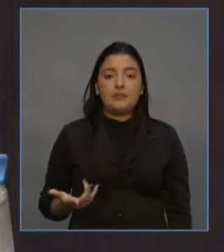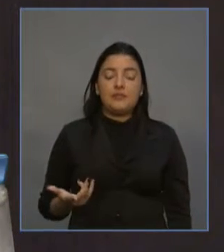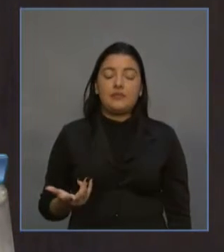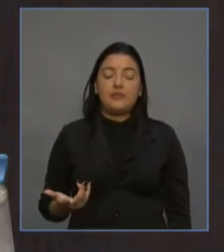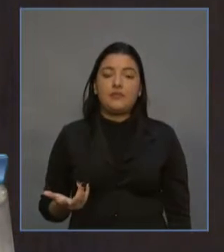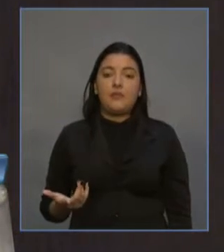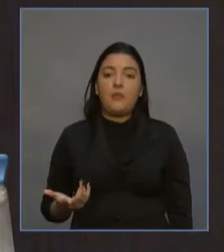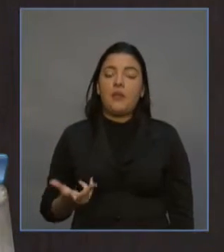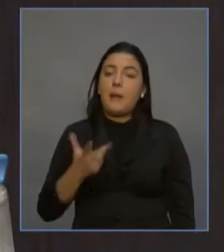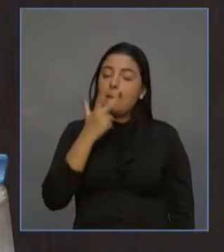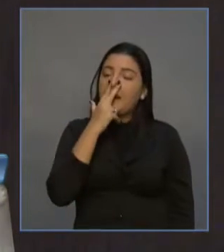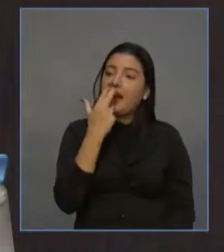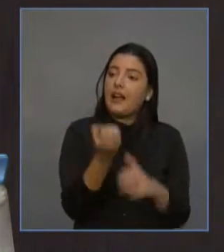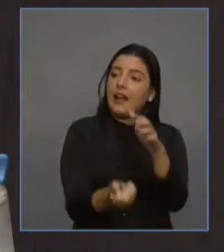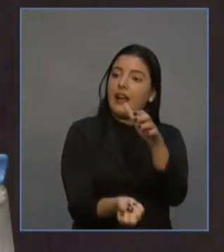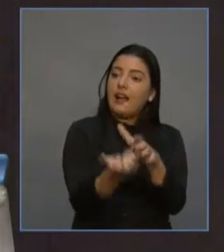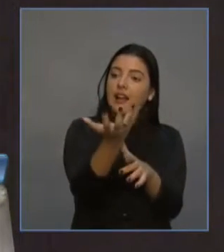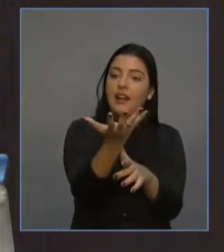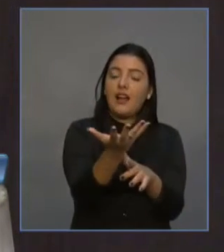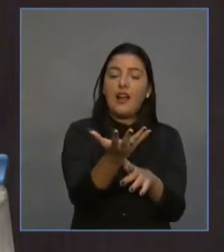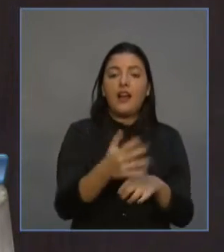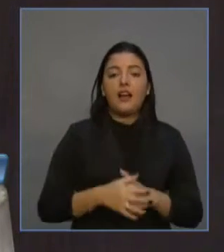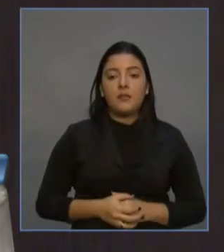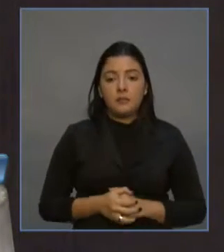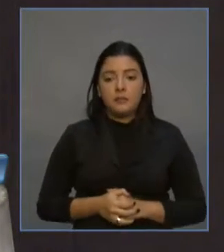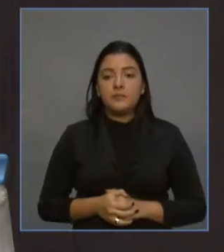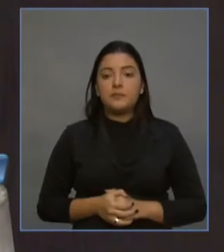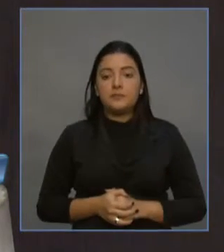querem implementar um